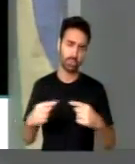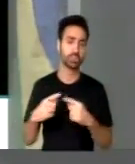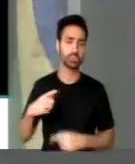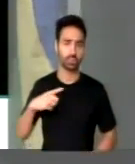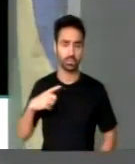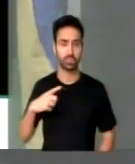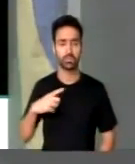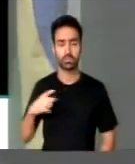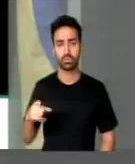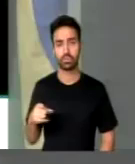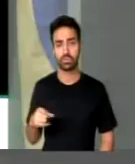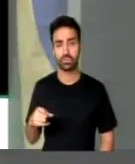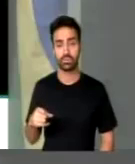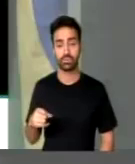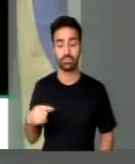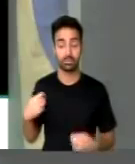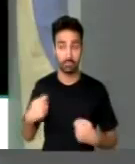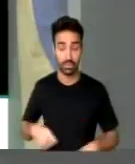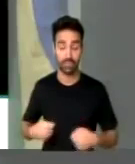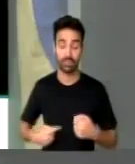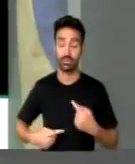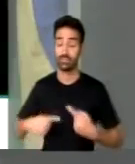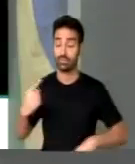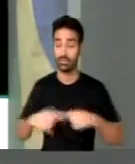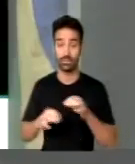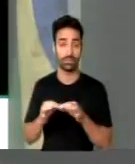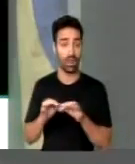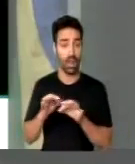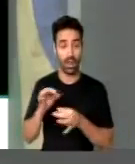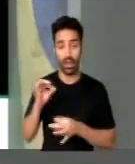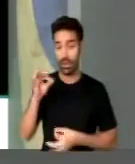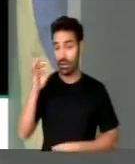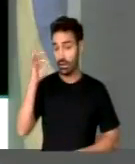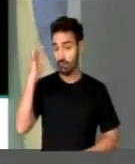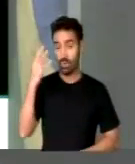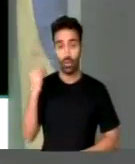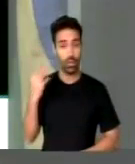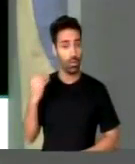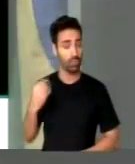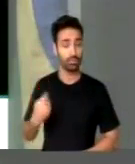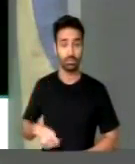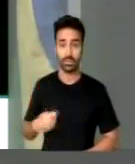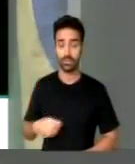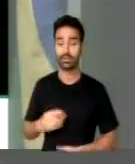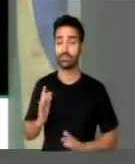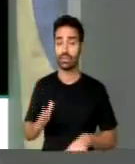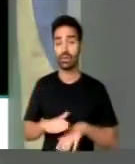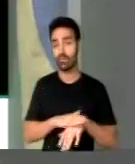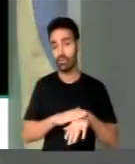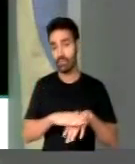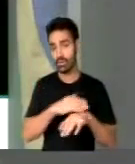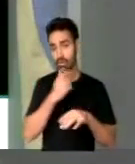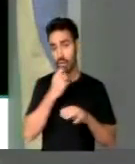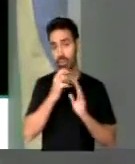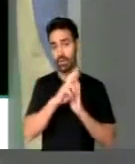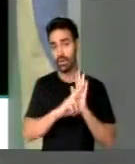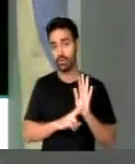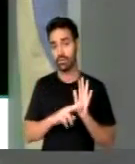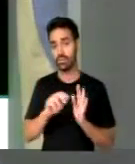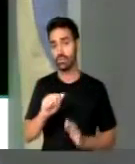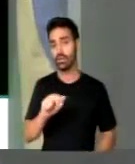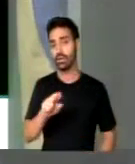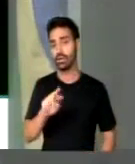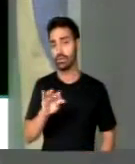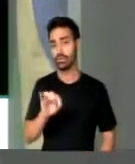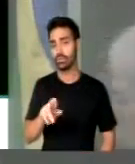andamento, preciso discutir muito mesmo. Discutimos já com o relator Arthur Maia, com